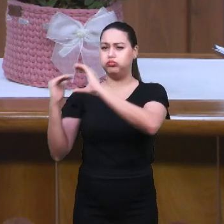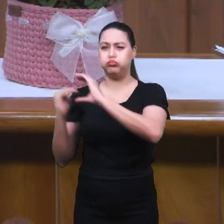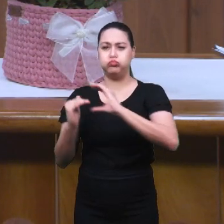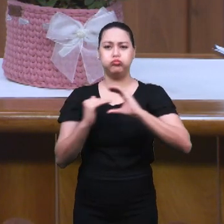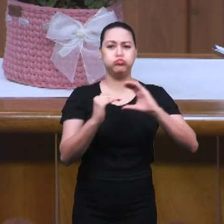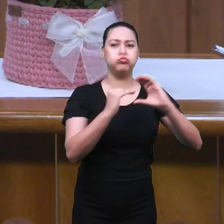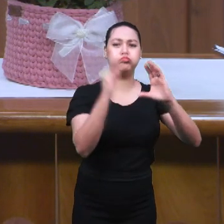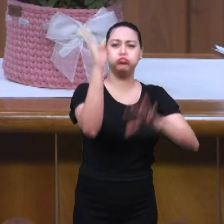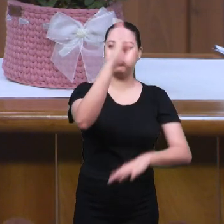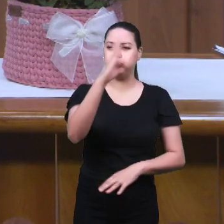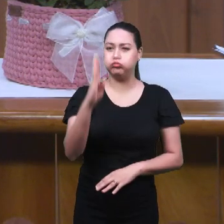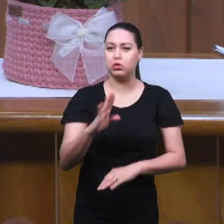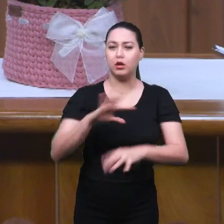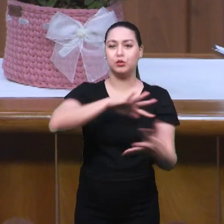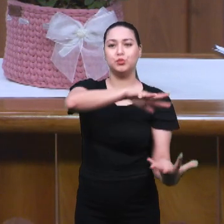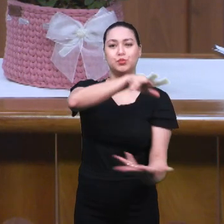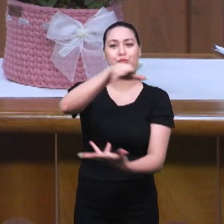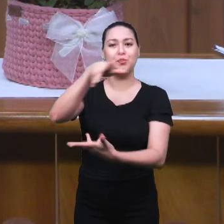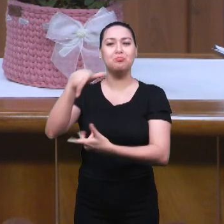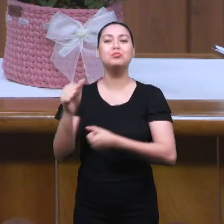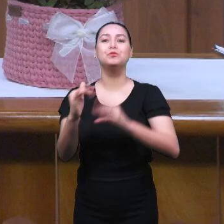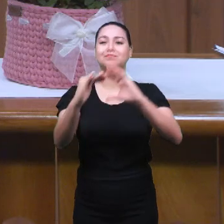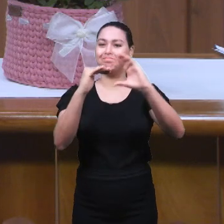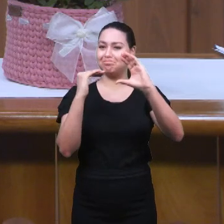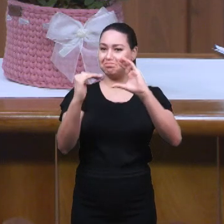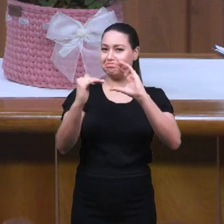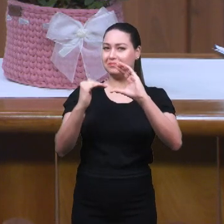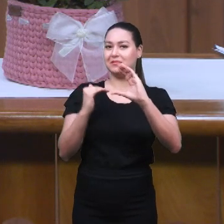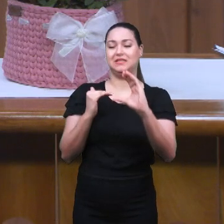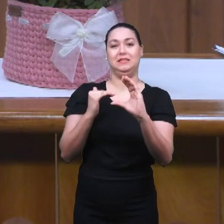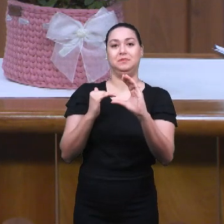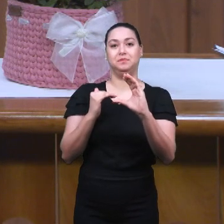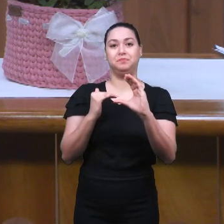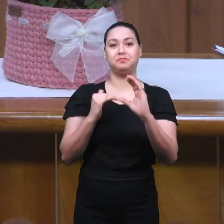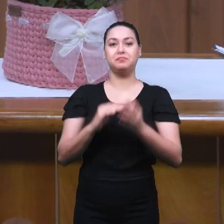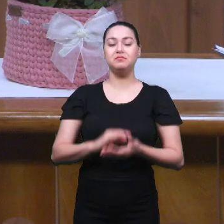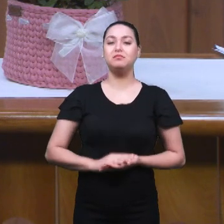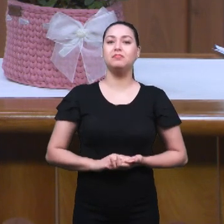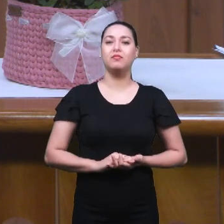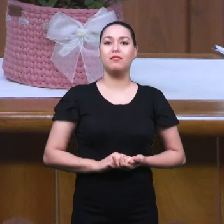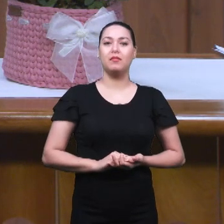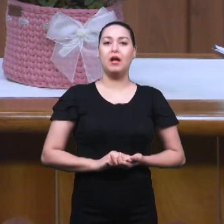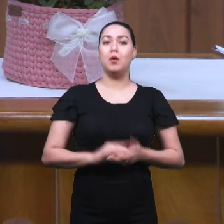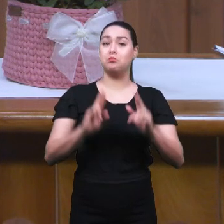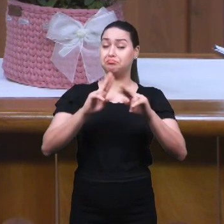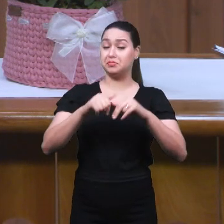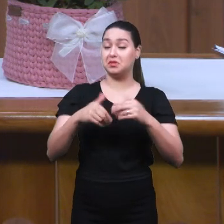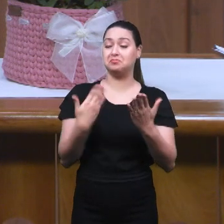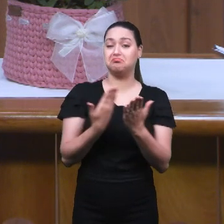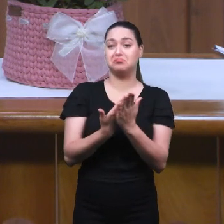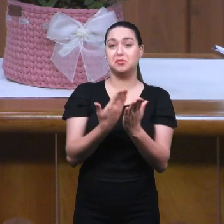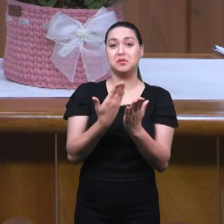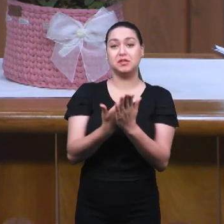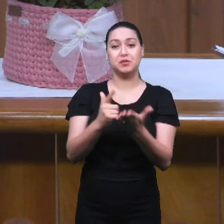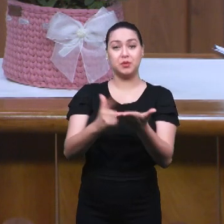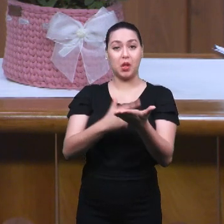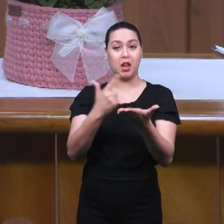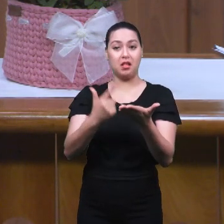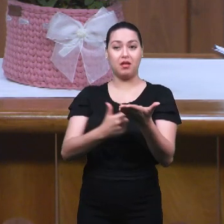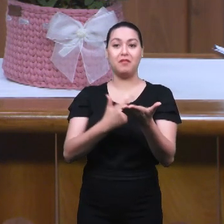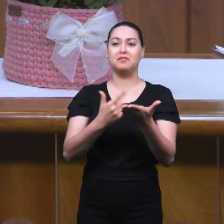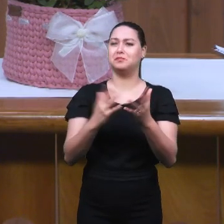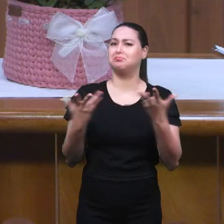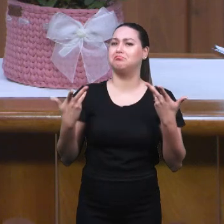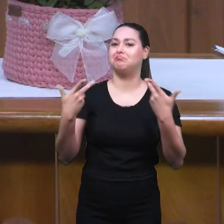do Brasil e do mundo, se referindo ao estudo desse livro